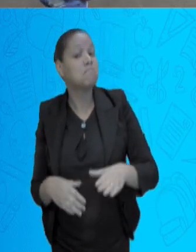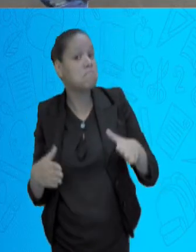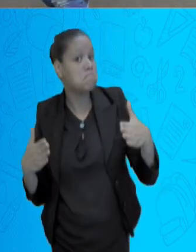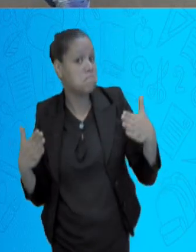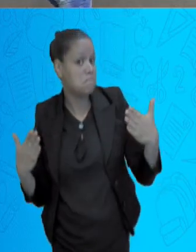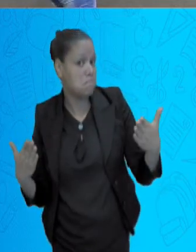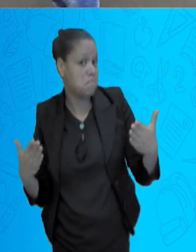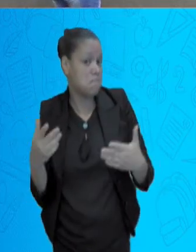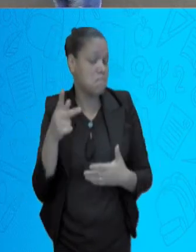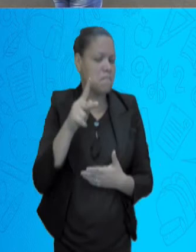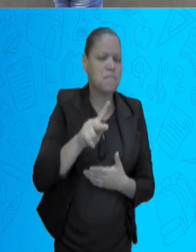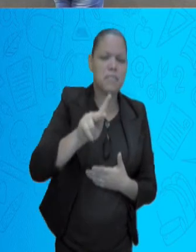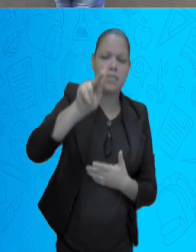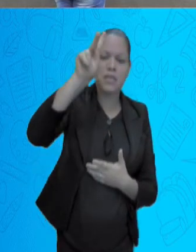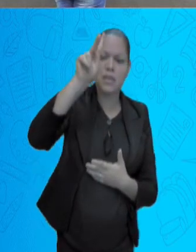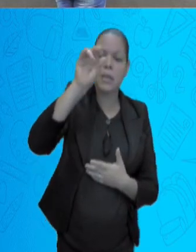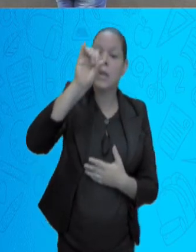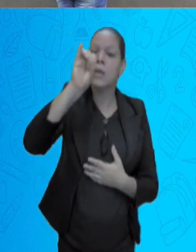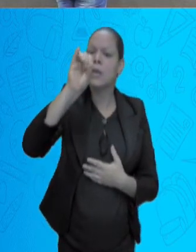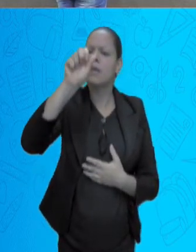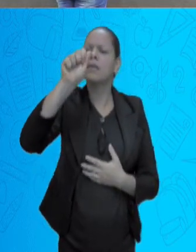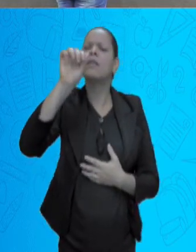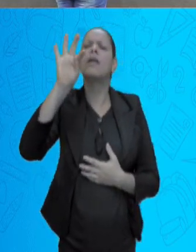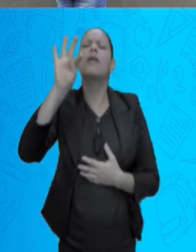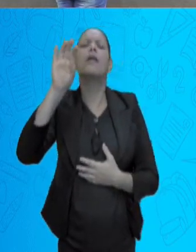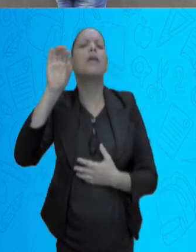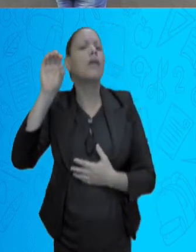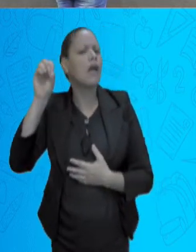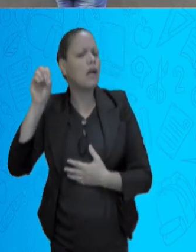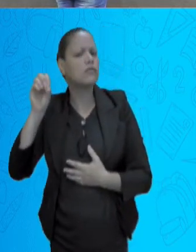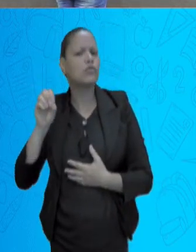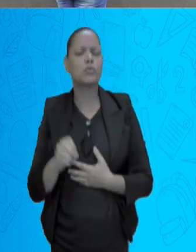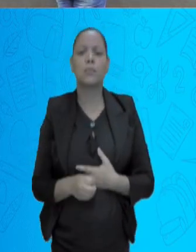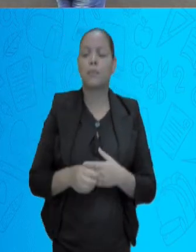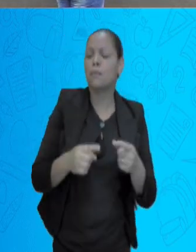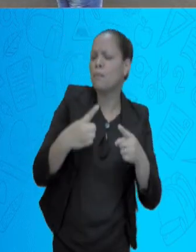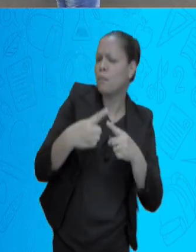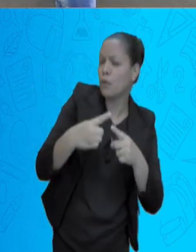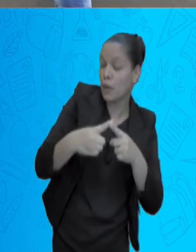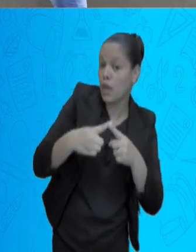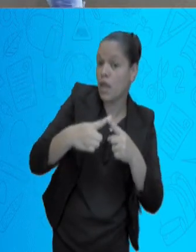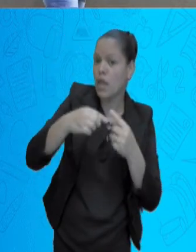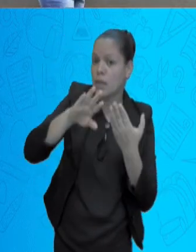quando separa, a vogal I e a vogal